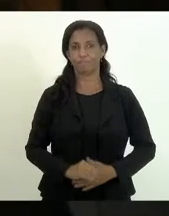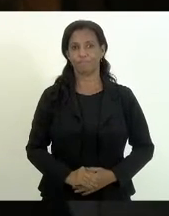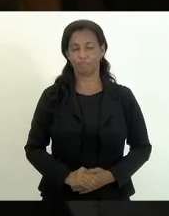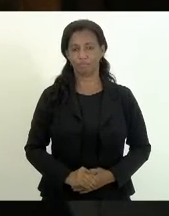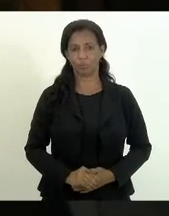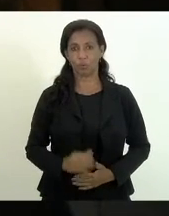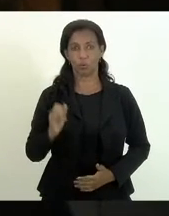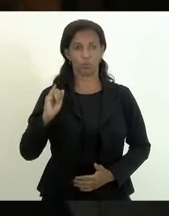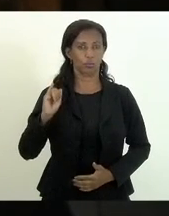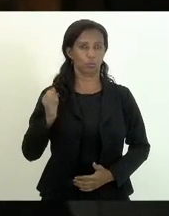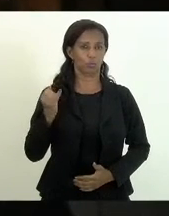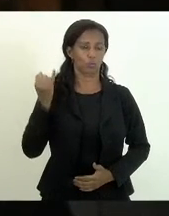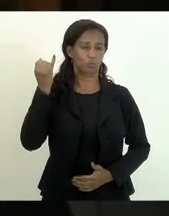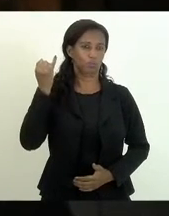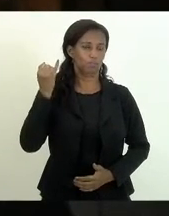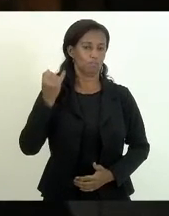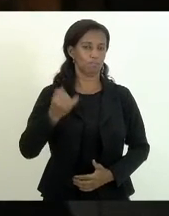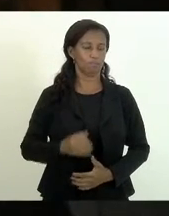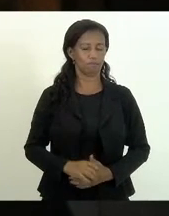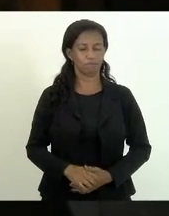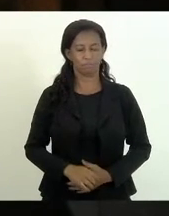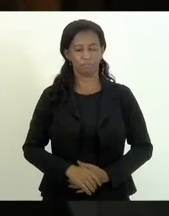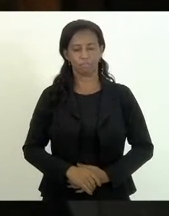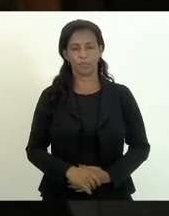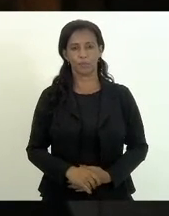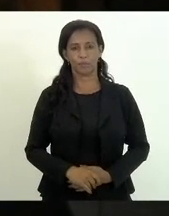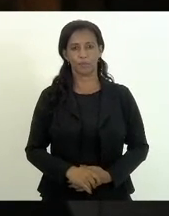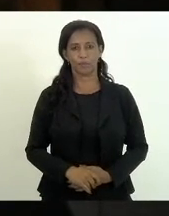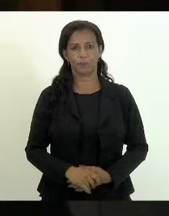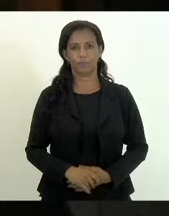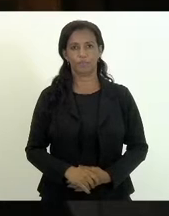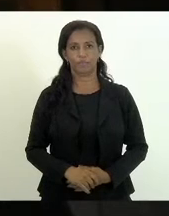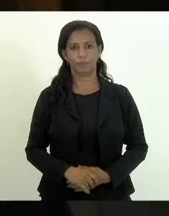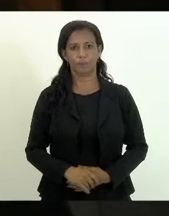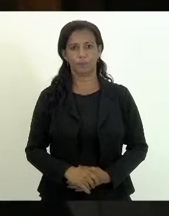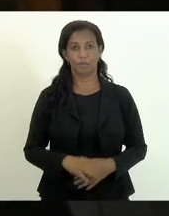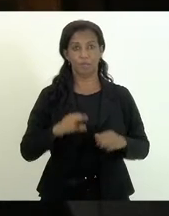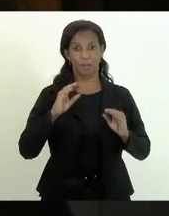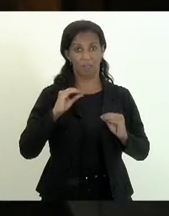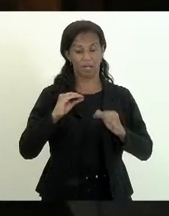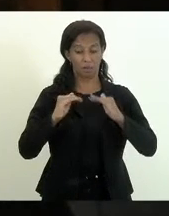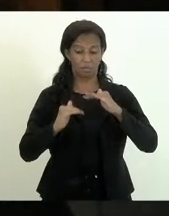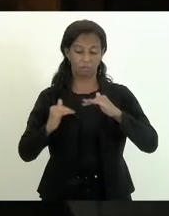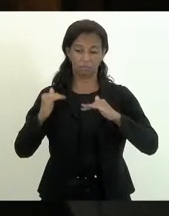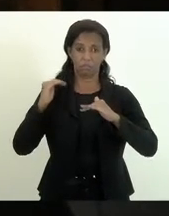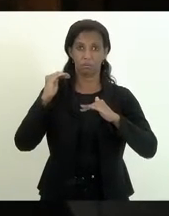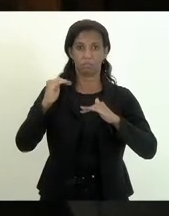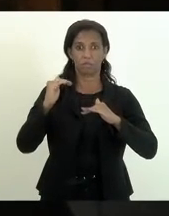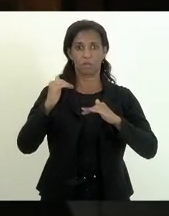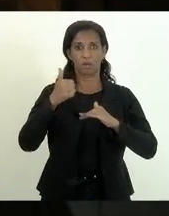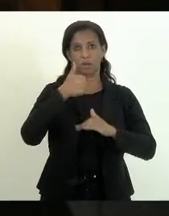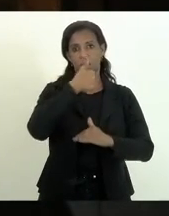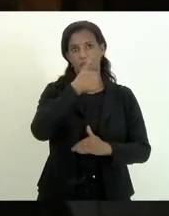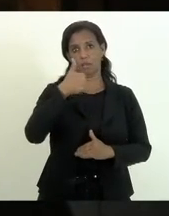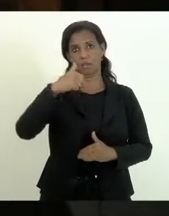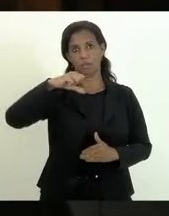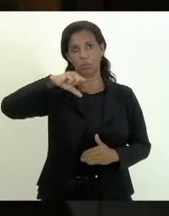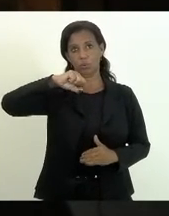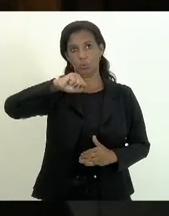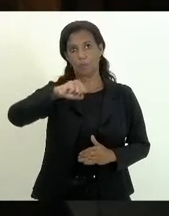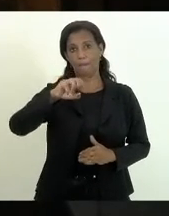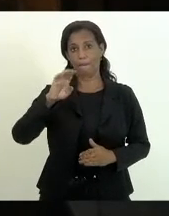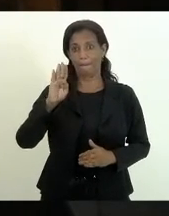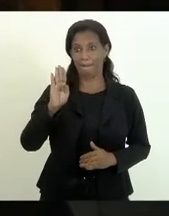o juros e ela foi para 118 milhões de